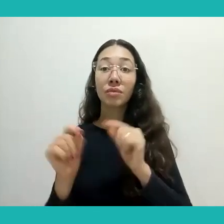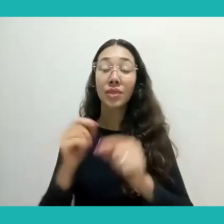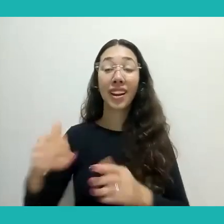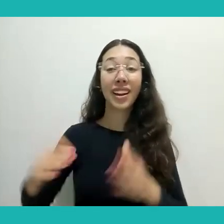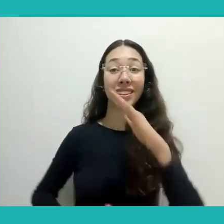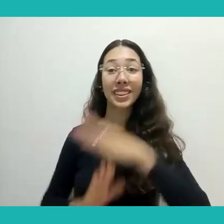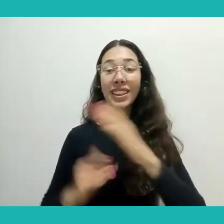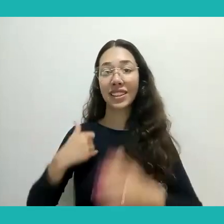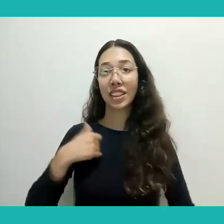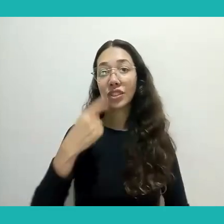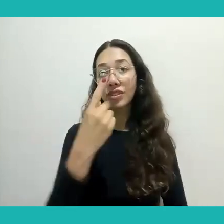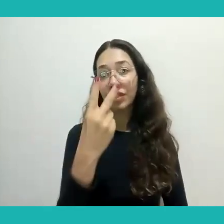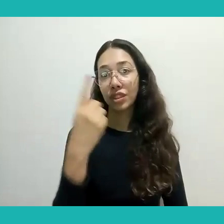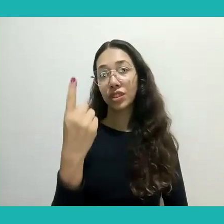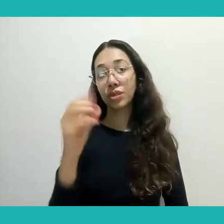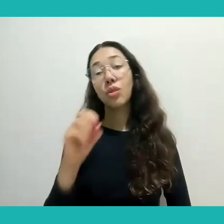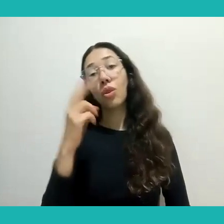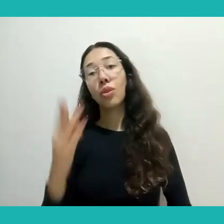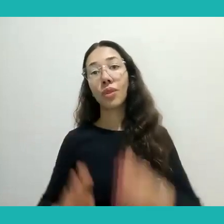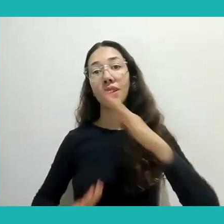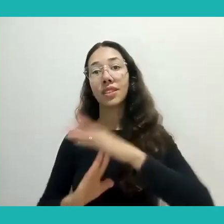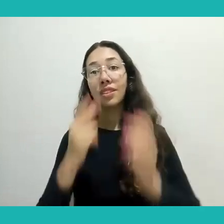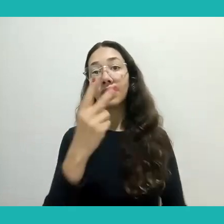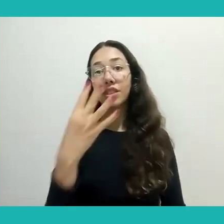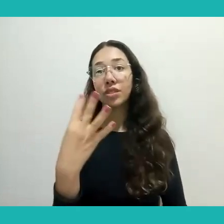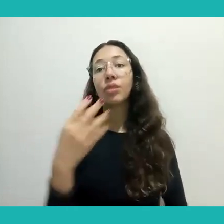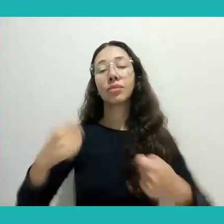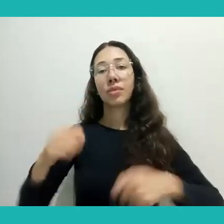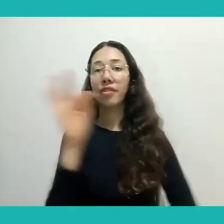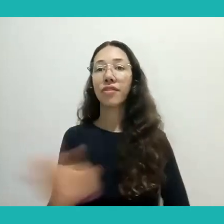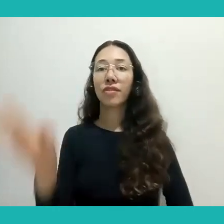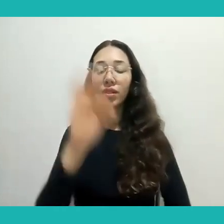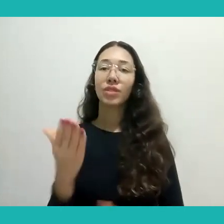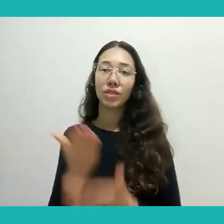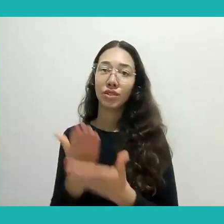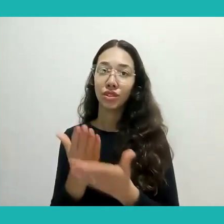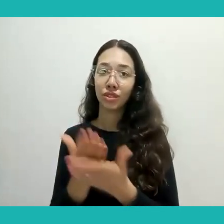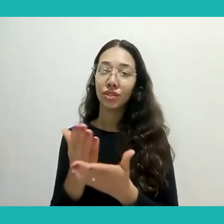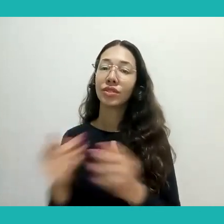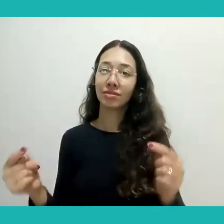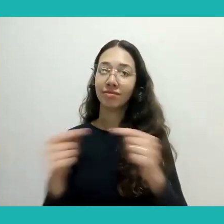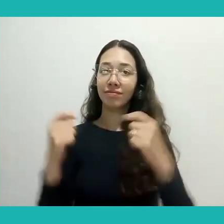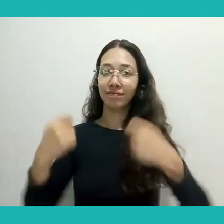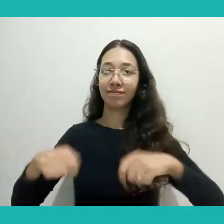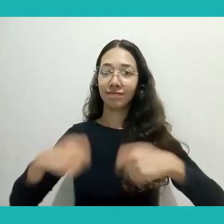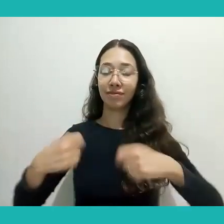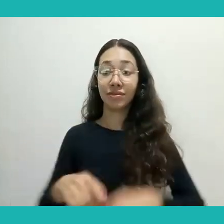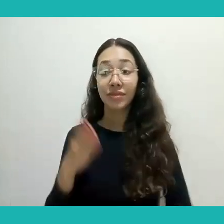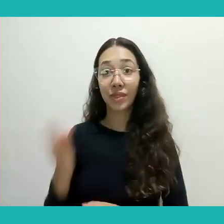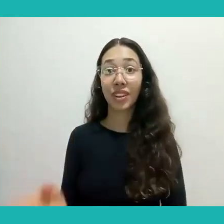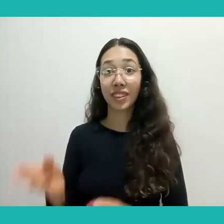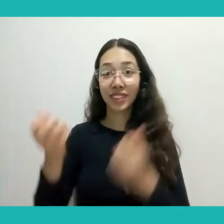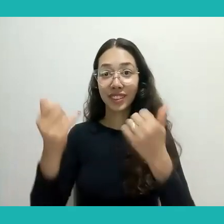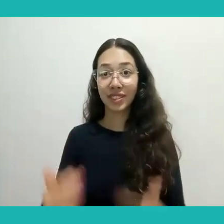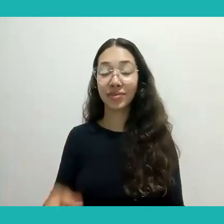até 24 anos, desde que sejam estudantes universitários, como o caso aqui em tela. Então, essa estudante universitária em